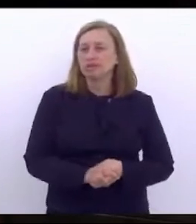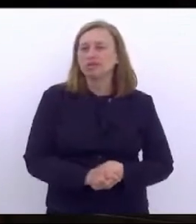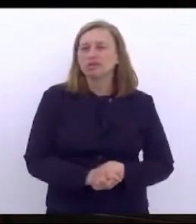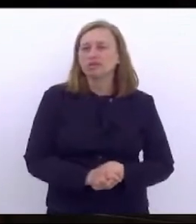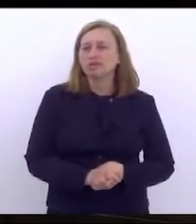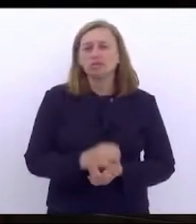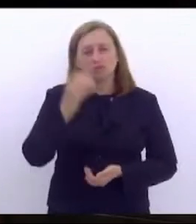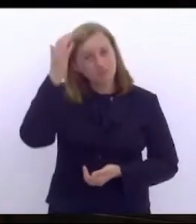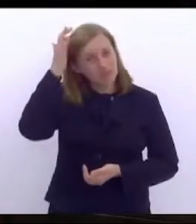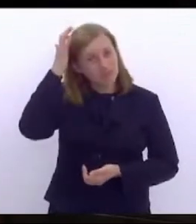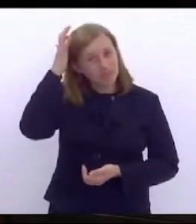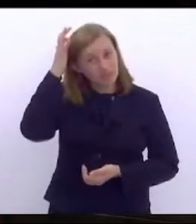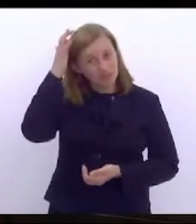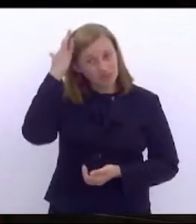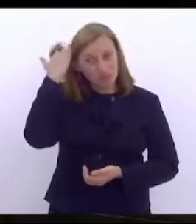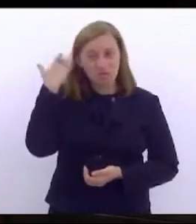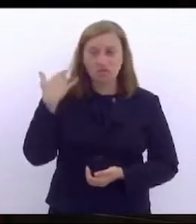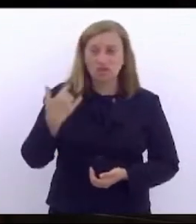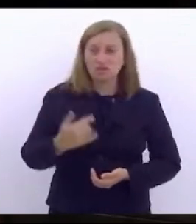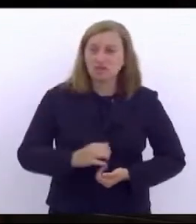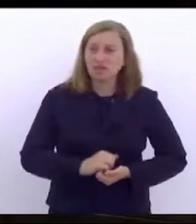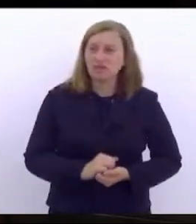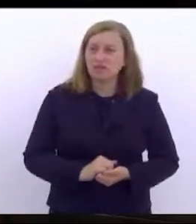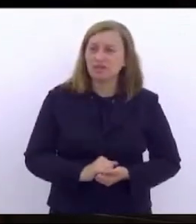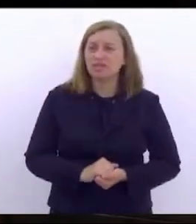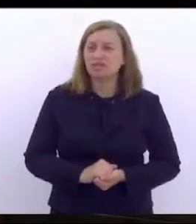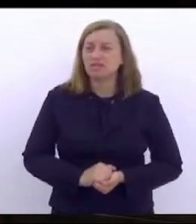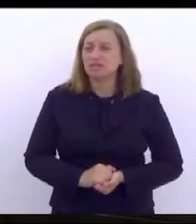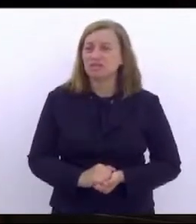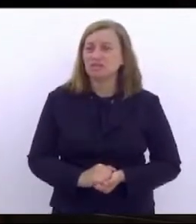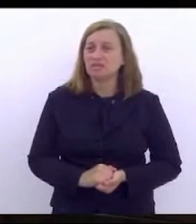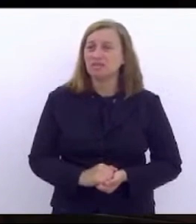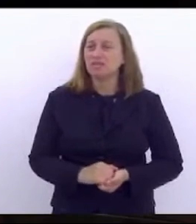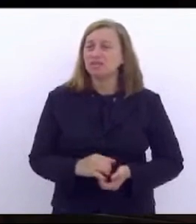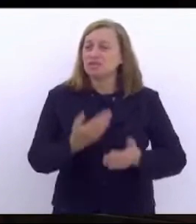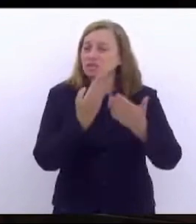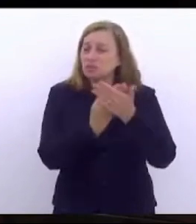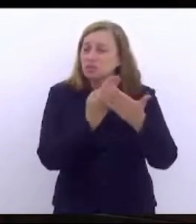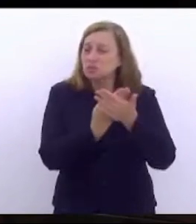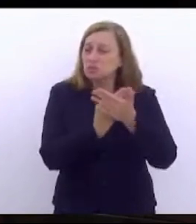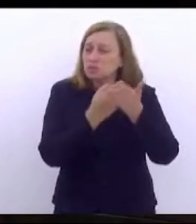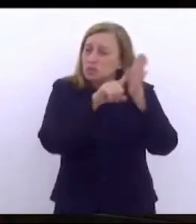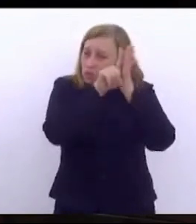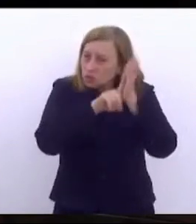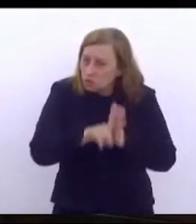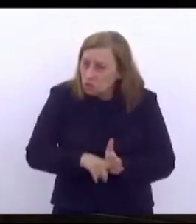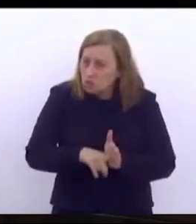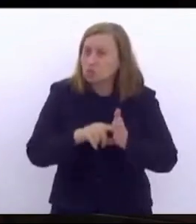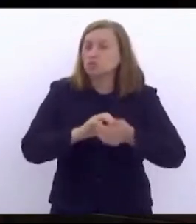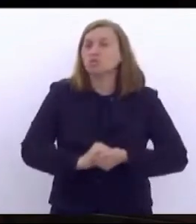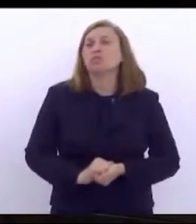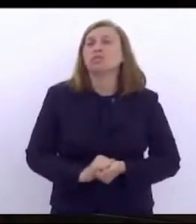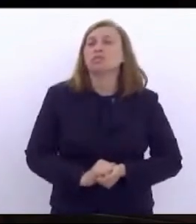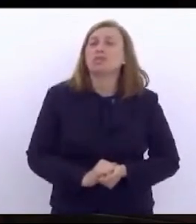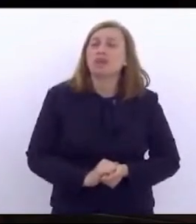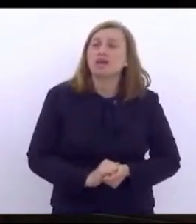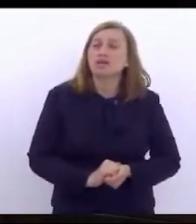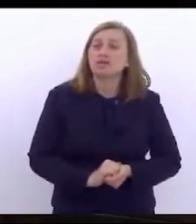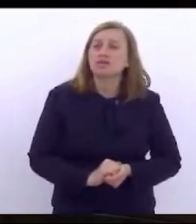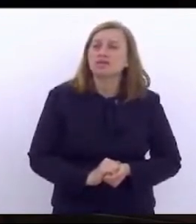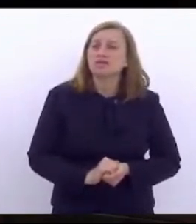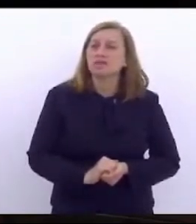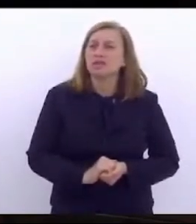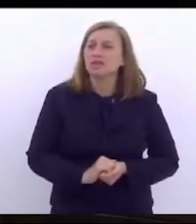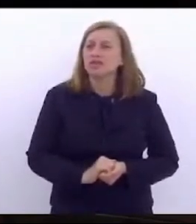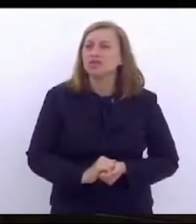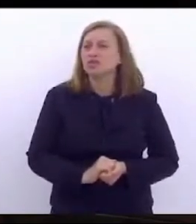fazendo acusações ad hominem, vamos aos dados do estudo. Como foi citado ali pelo habeas corpus,